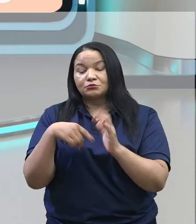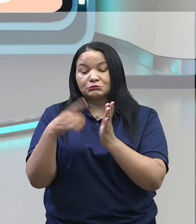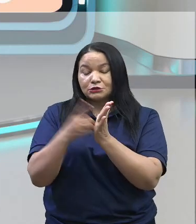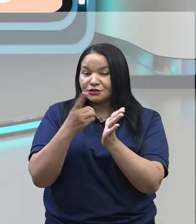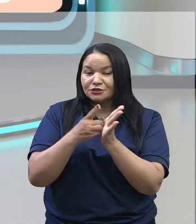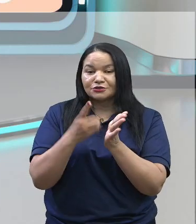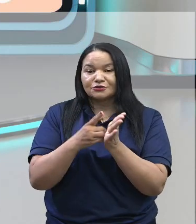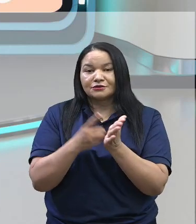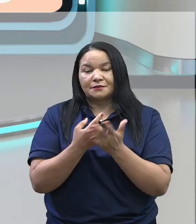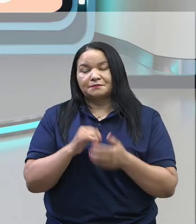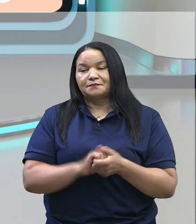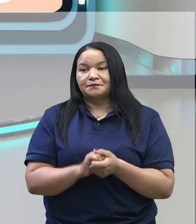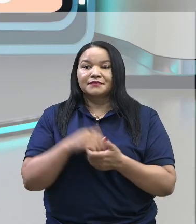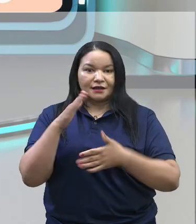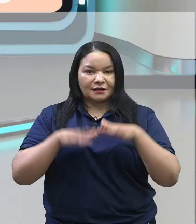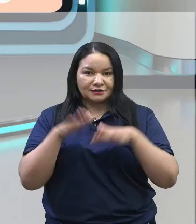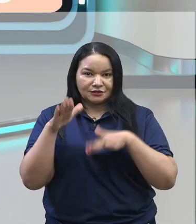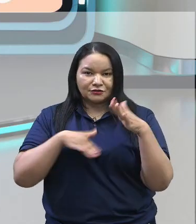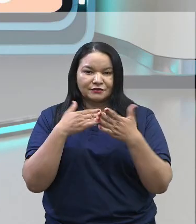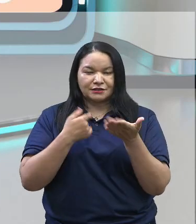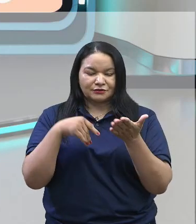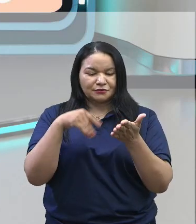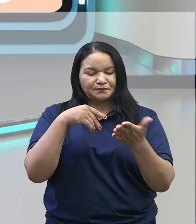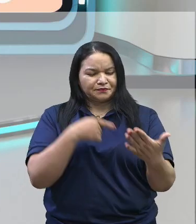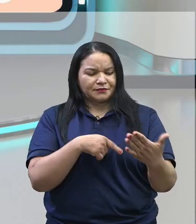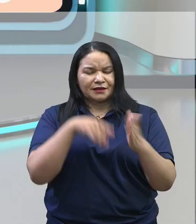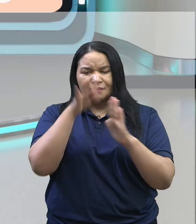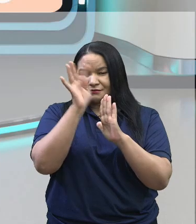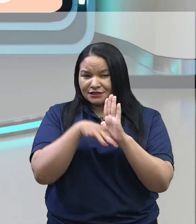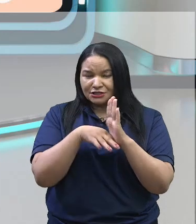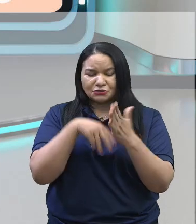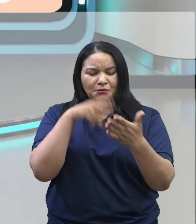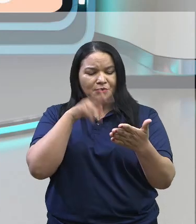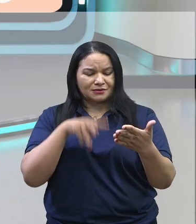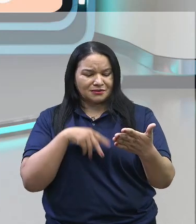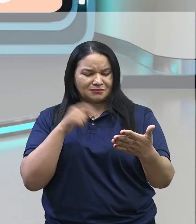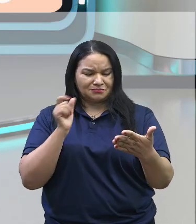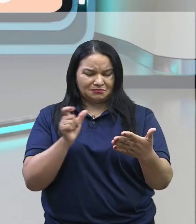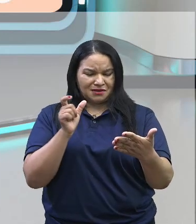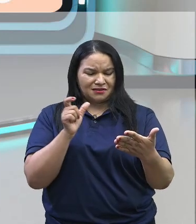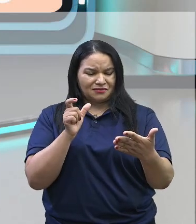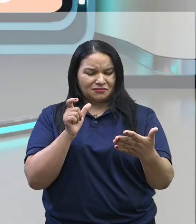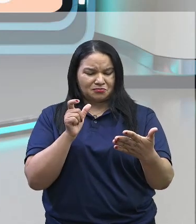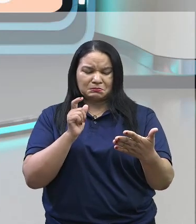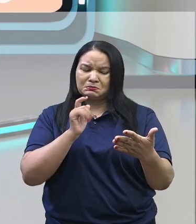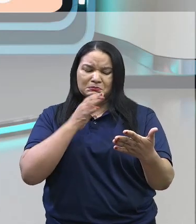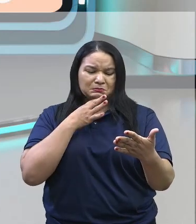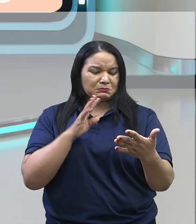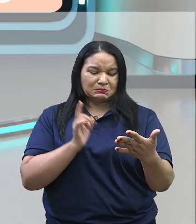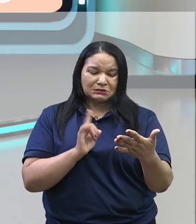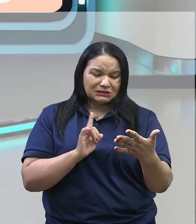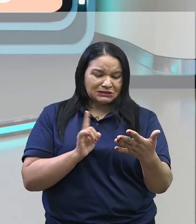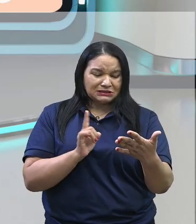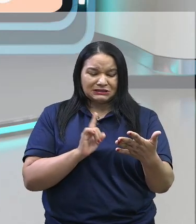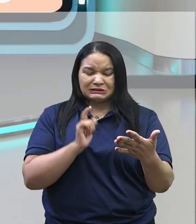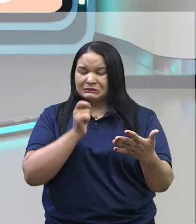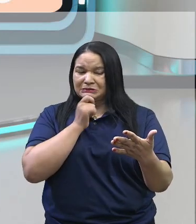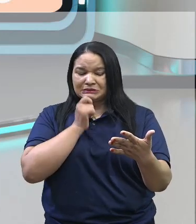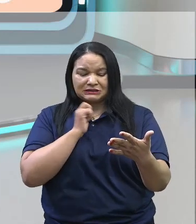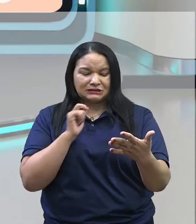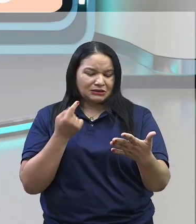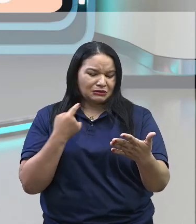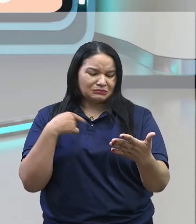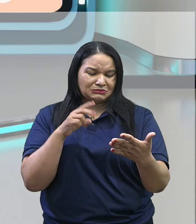um texto e tem uma palavra que nós não conhecemos, né? Não sabemos